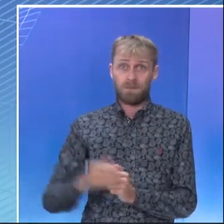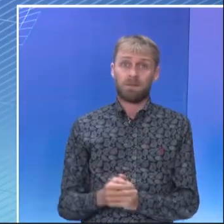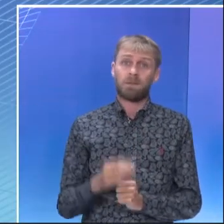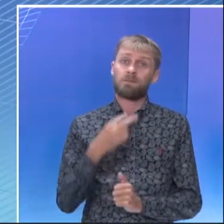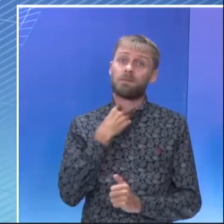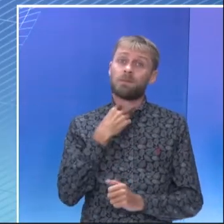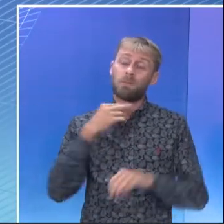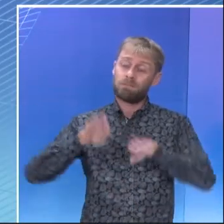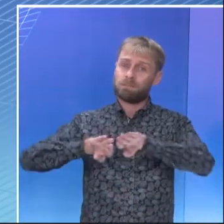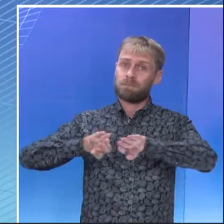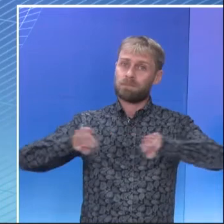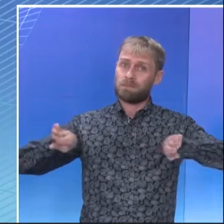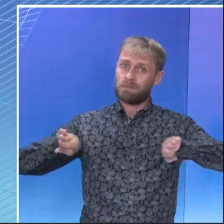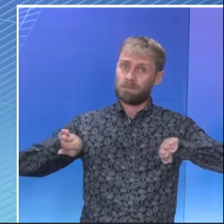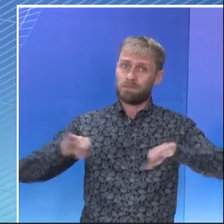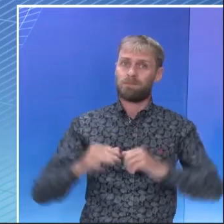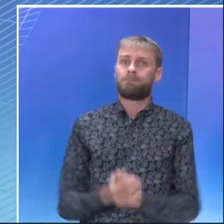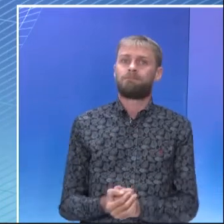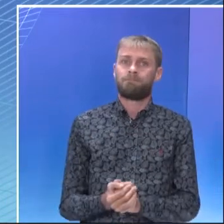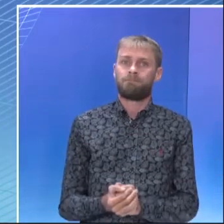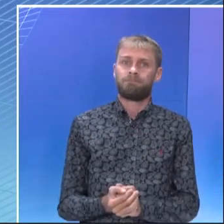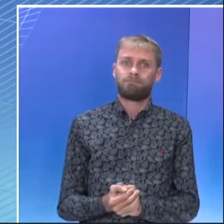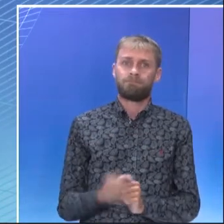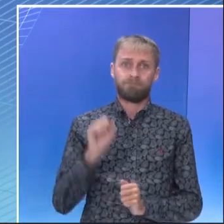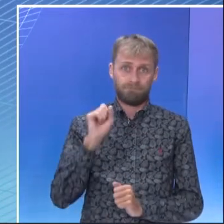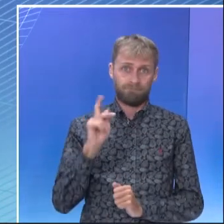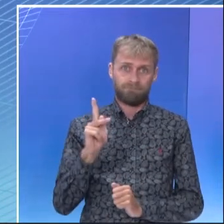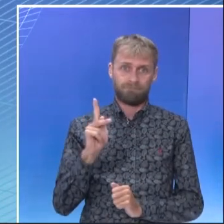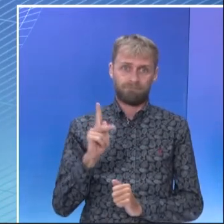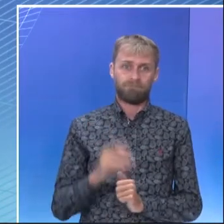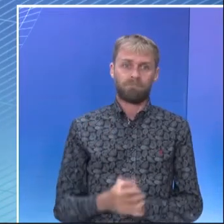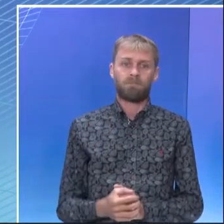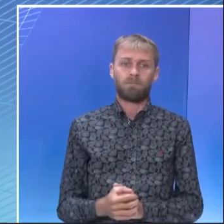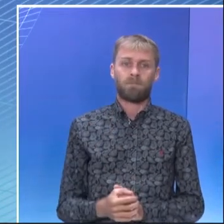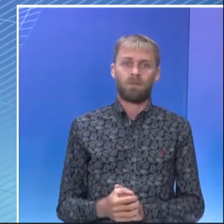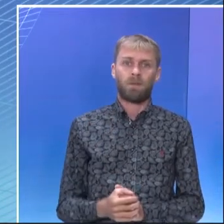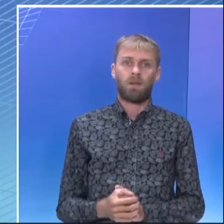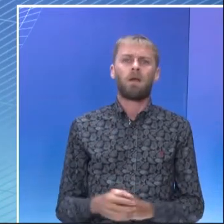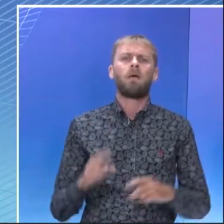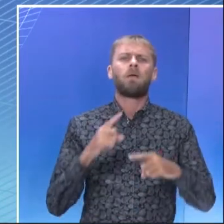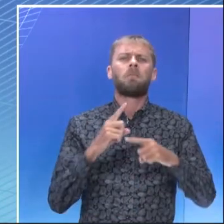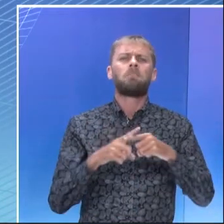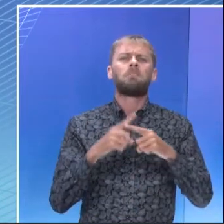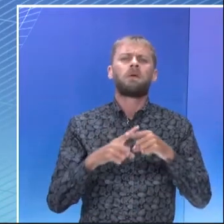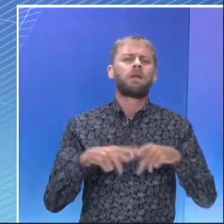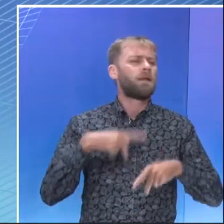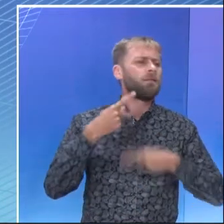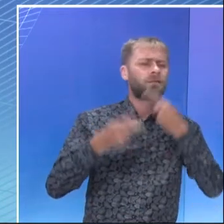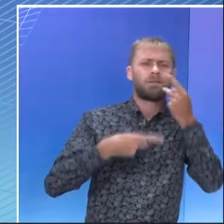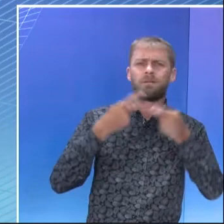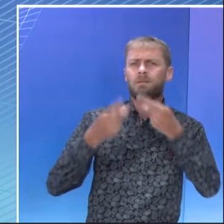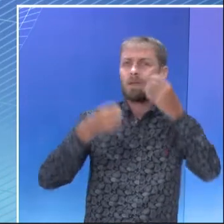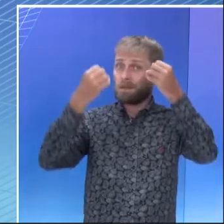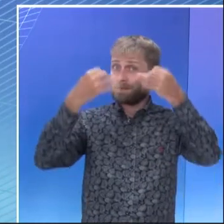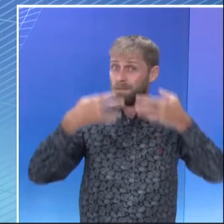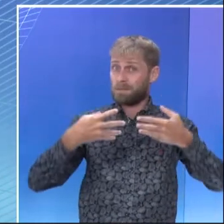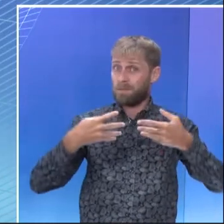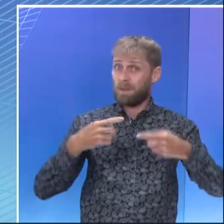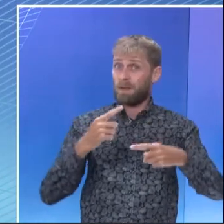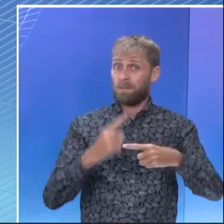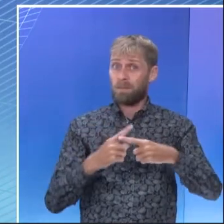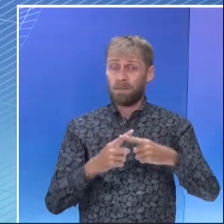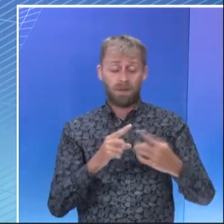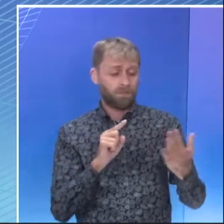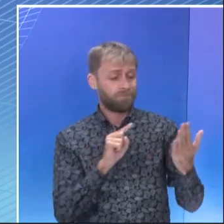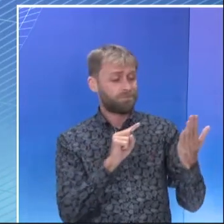não pode ser separado na oração. Por que eu estou dizendo isso tudo para vocês? Porque quando vocês